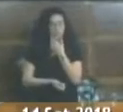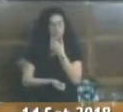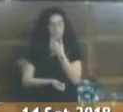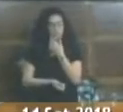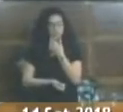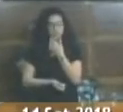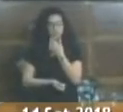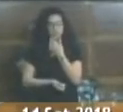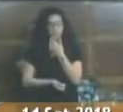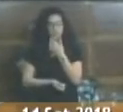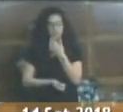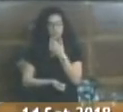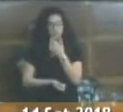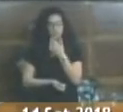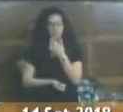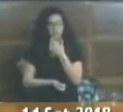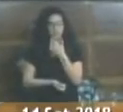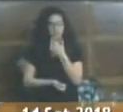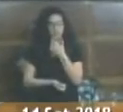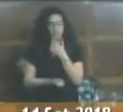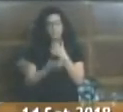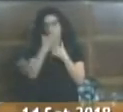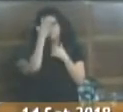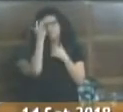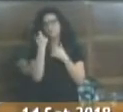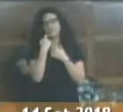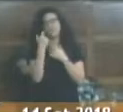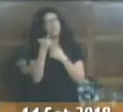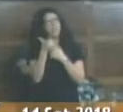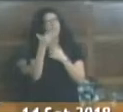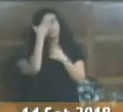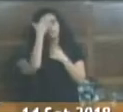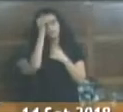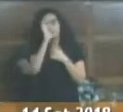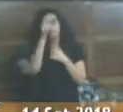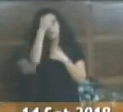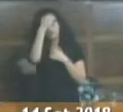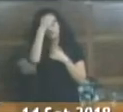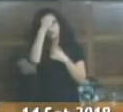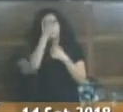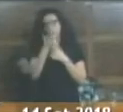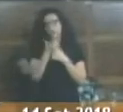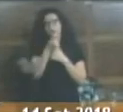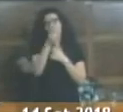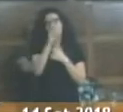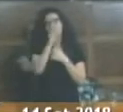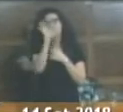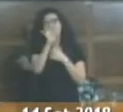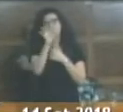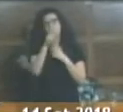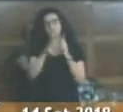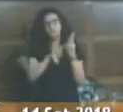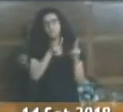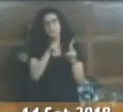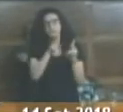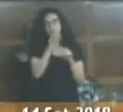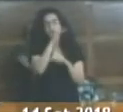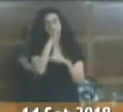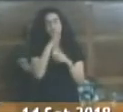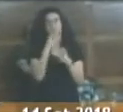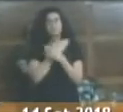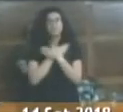a 30 reais o quilo do peixe. Pô, o pescador não tem condição disso, cara. Onde 60, 70% da população brasileira